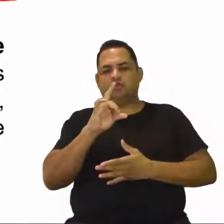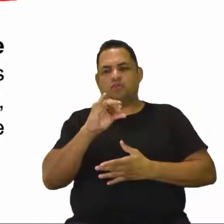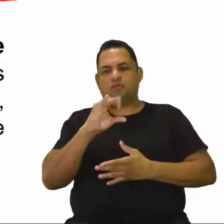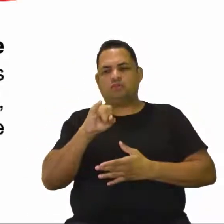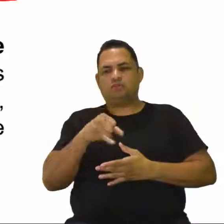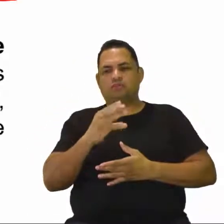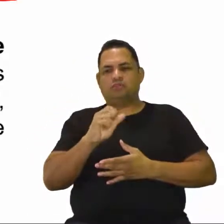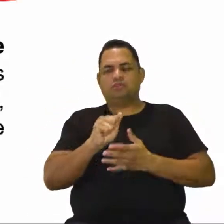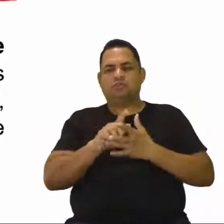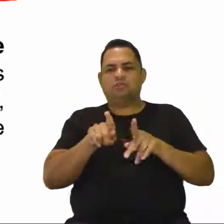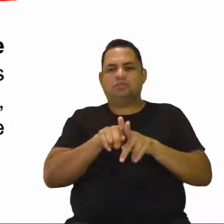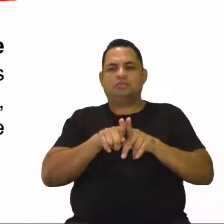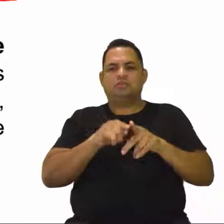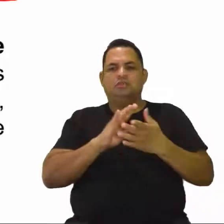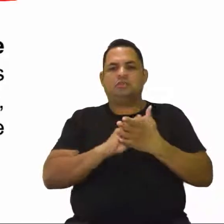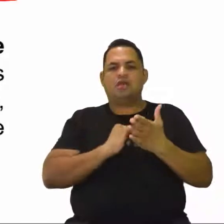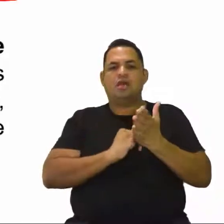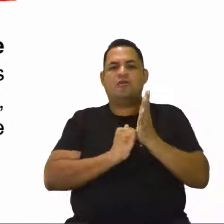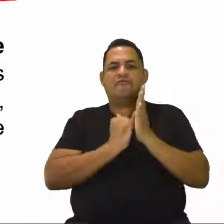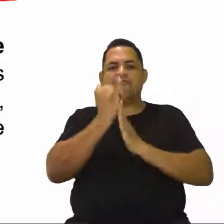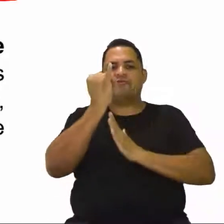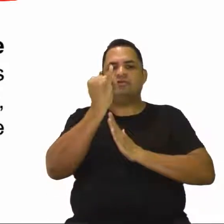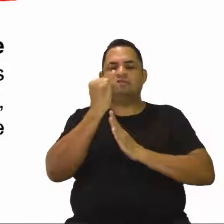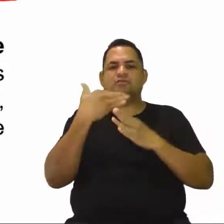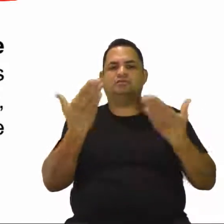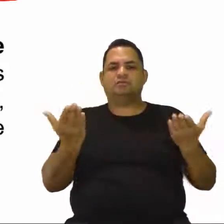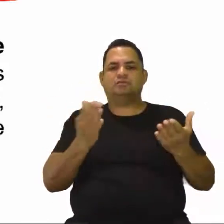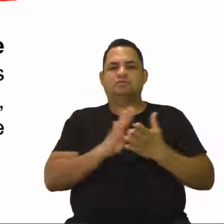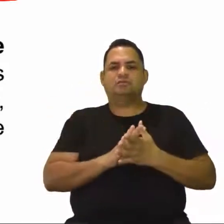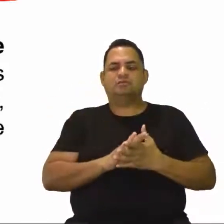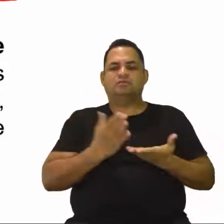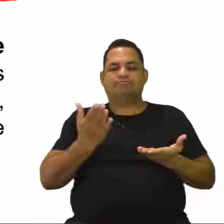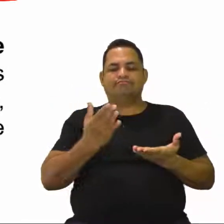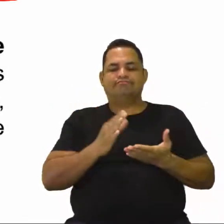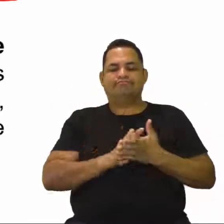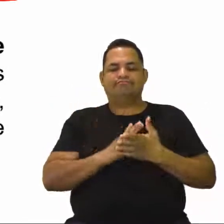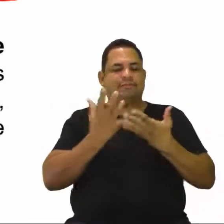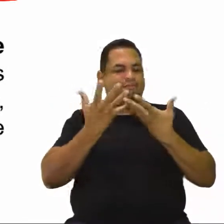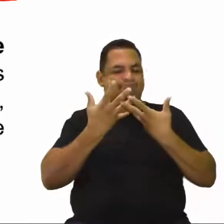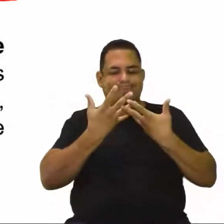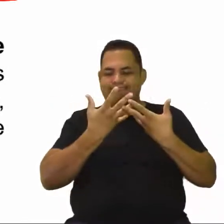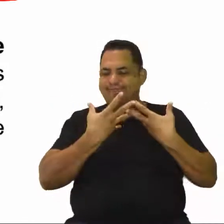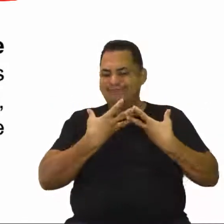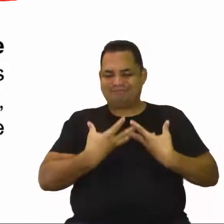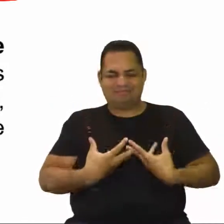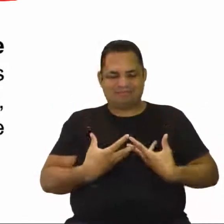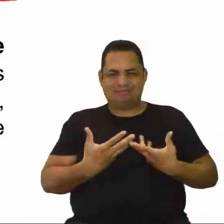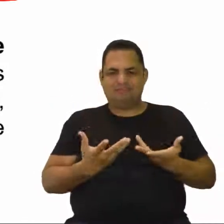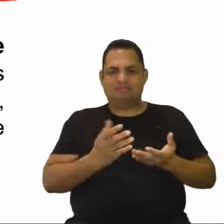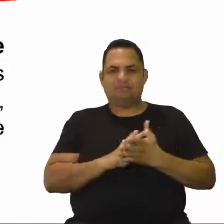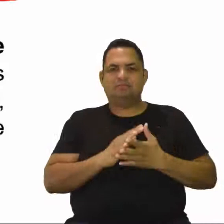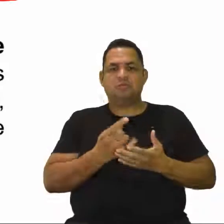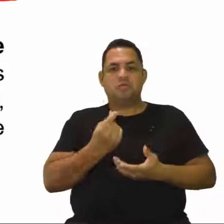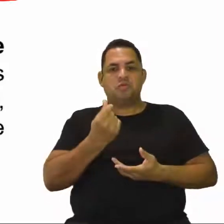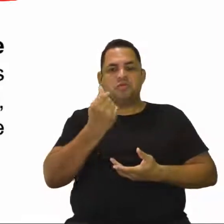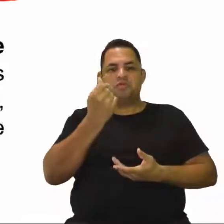acaba puxando a inflação. E aí o brasileiro, coitado, não aguenta essa pressão dos preços.